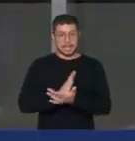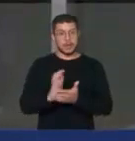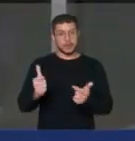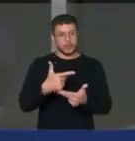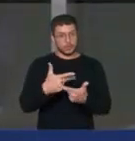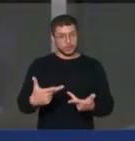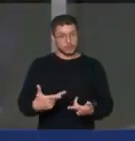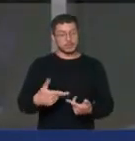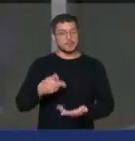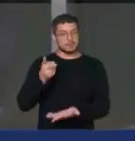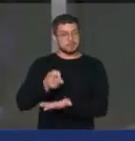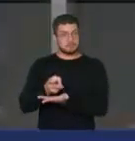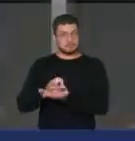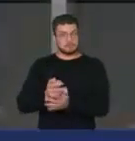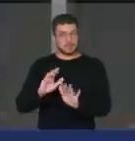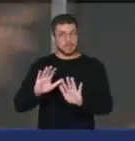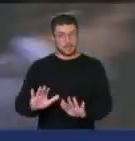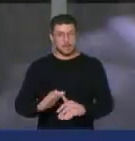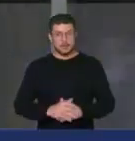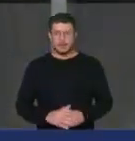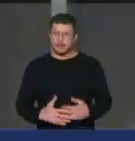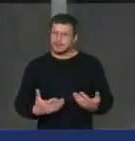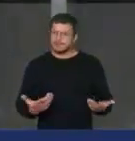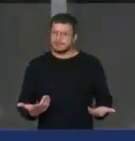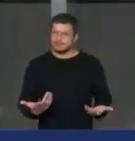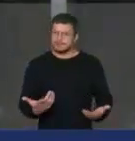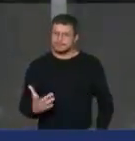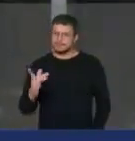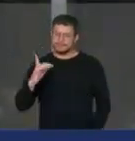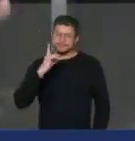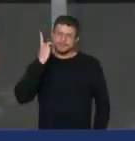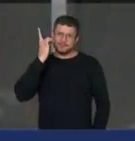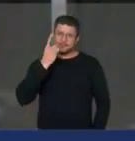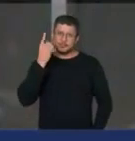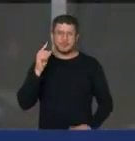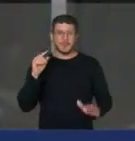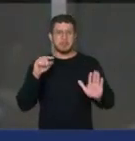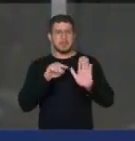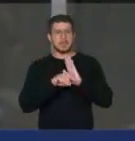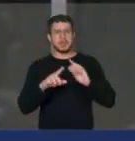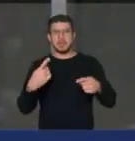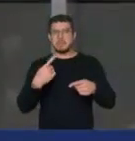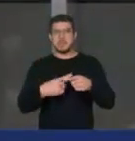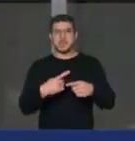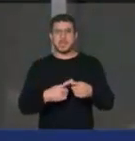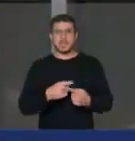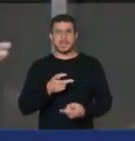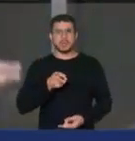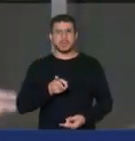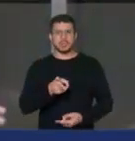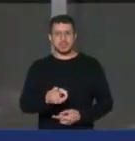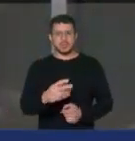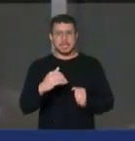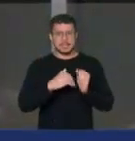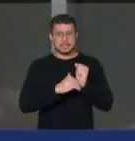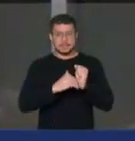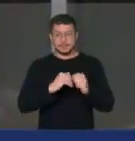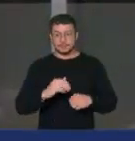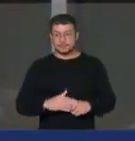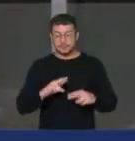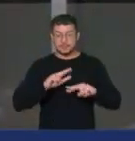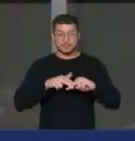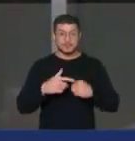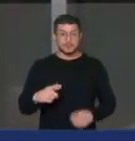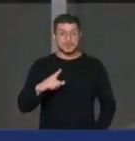aí o deputado pergunta ah mas por que manter-se sigilo porque tá sendo investigado